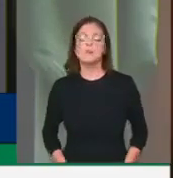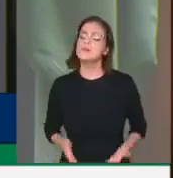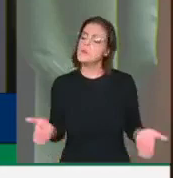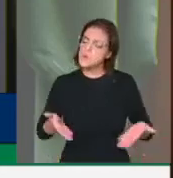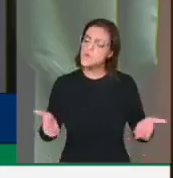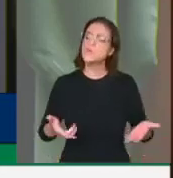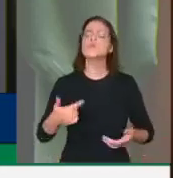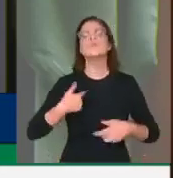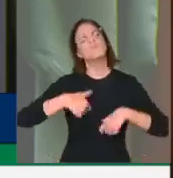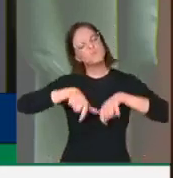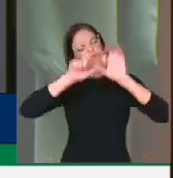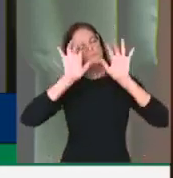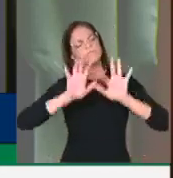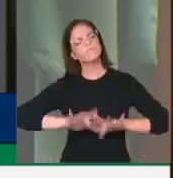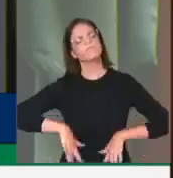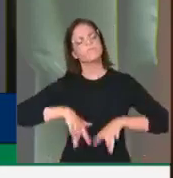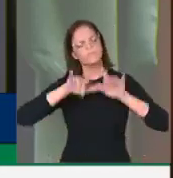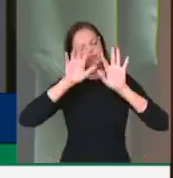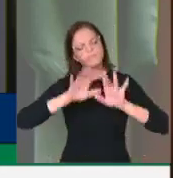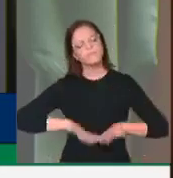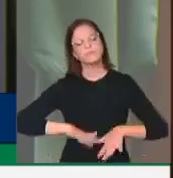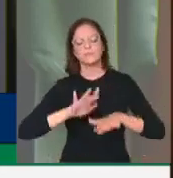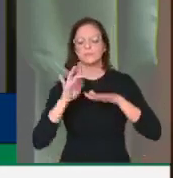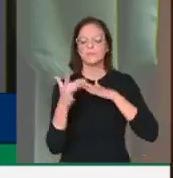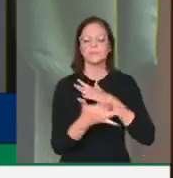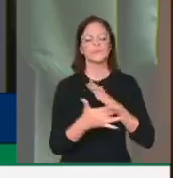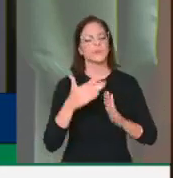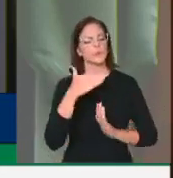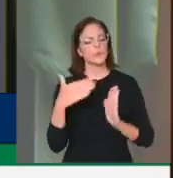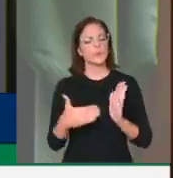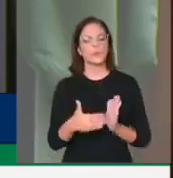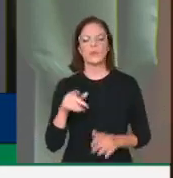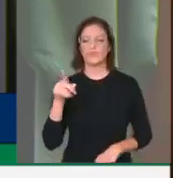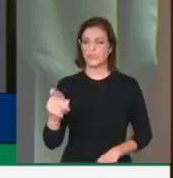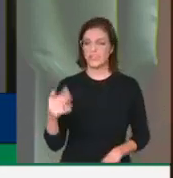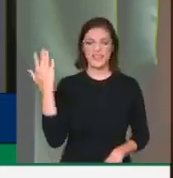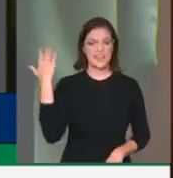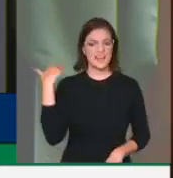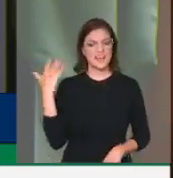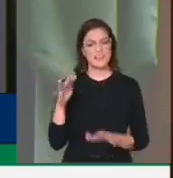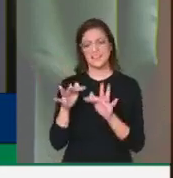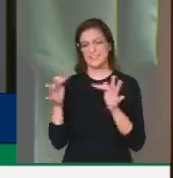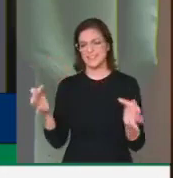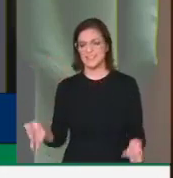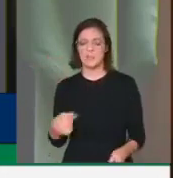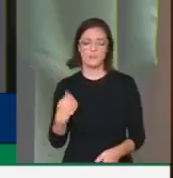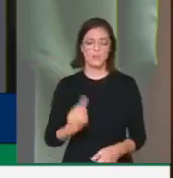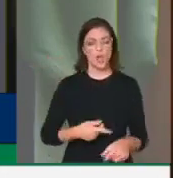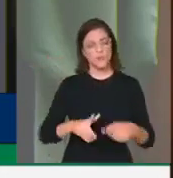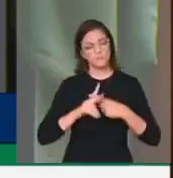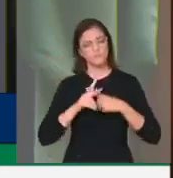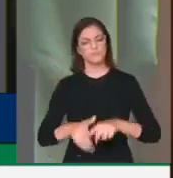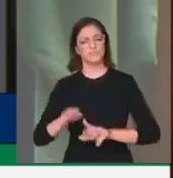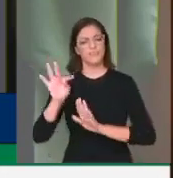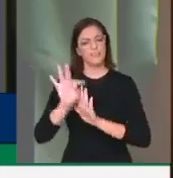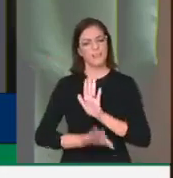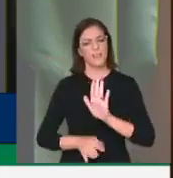sociais postar todos os episódios onde o senhor tinha um texto acanhado sobre milícia e que nós consertamos. Então,